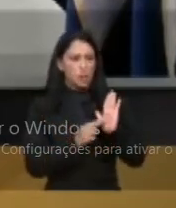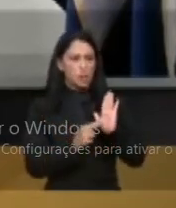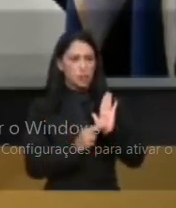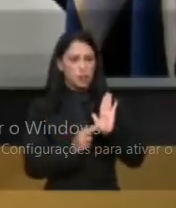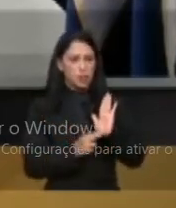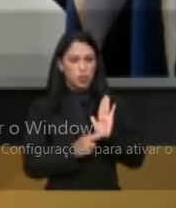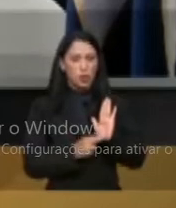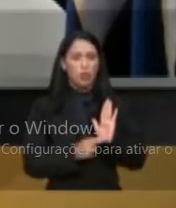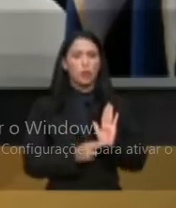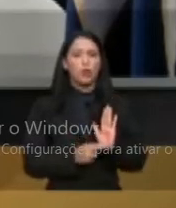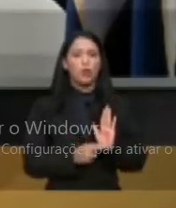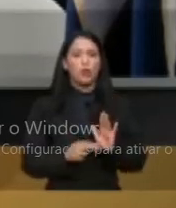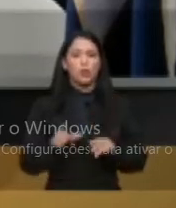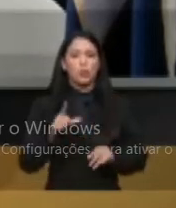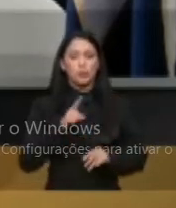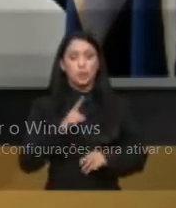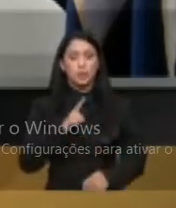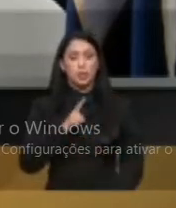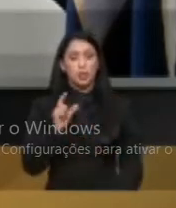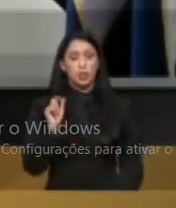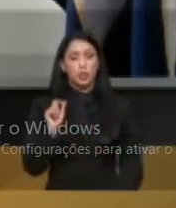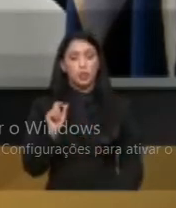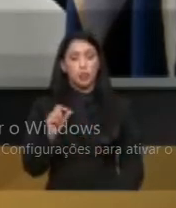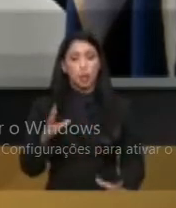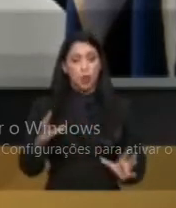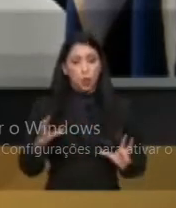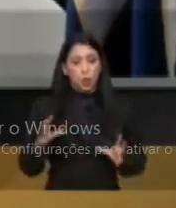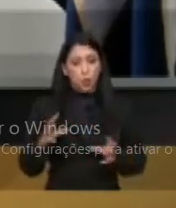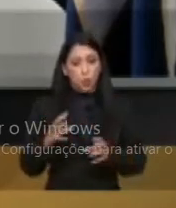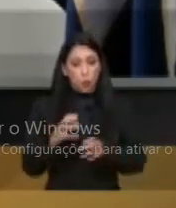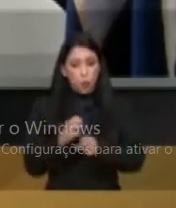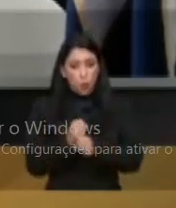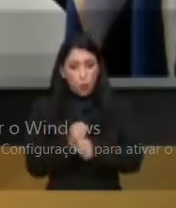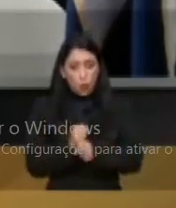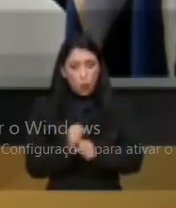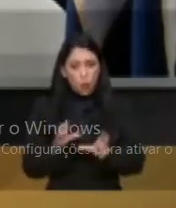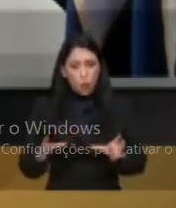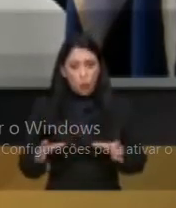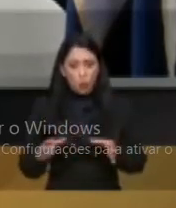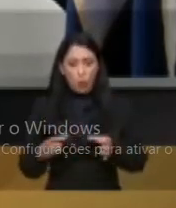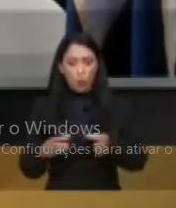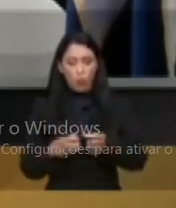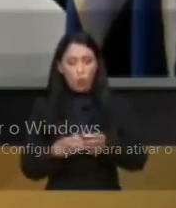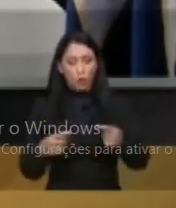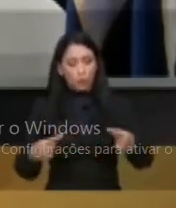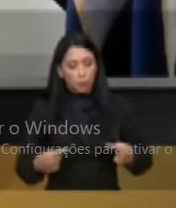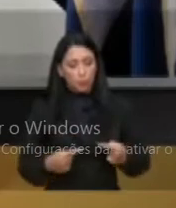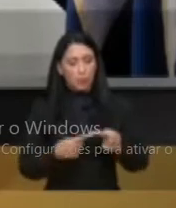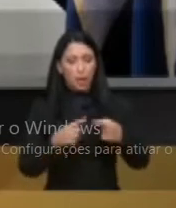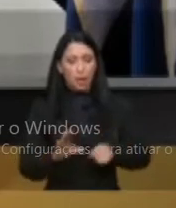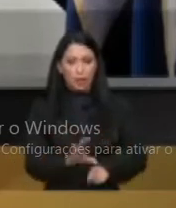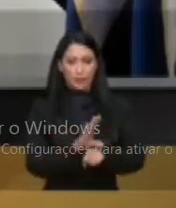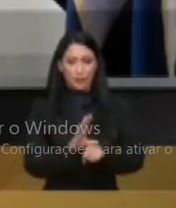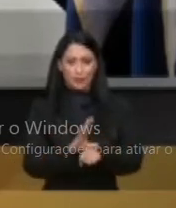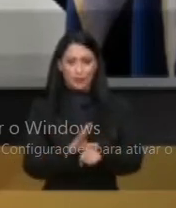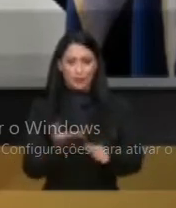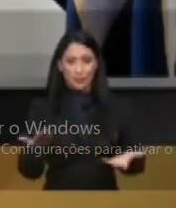da República e as normas que, por força desta, integram o conjunto do chamado bloco